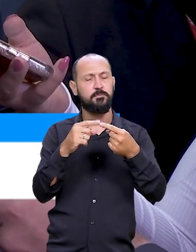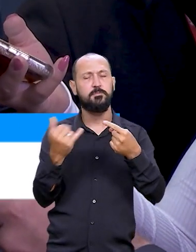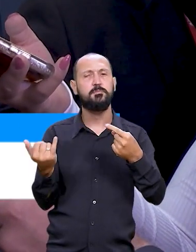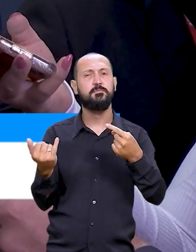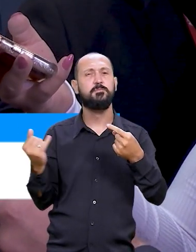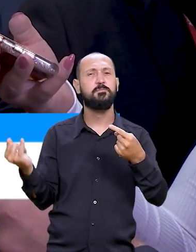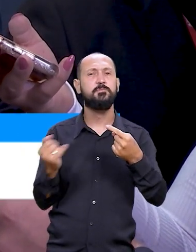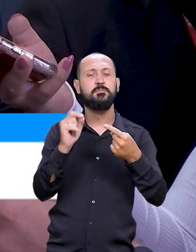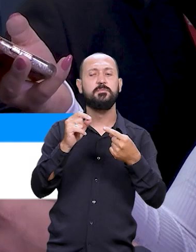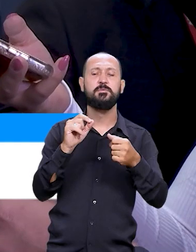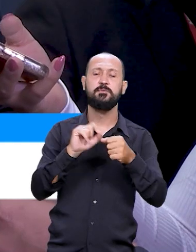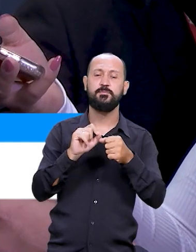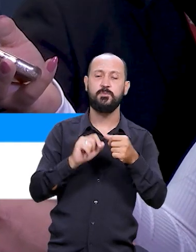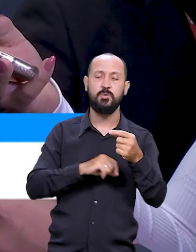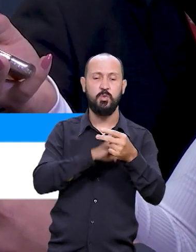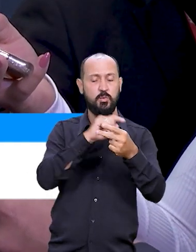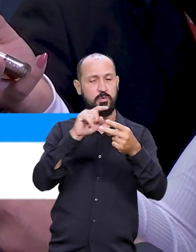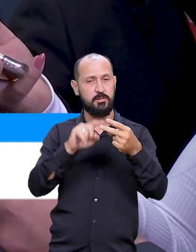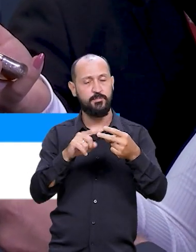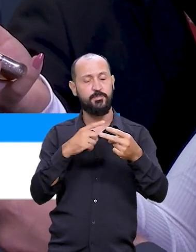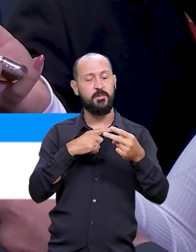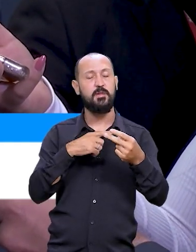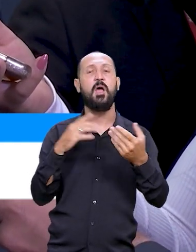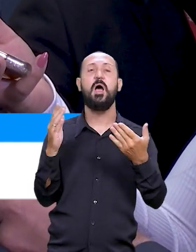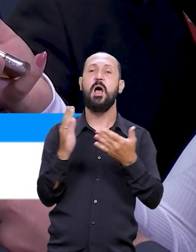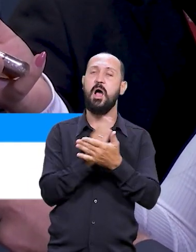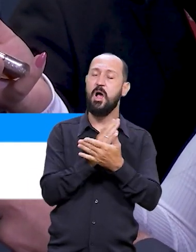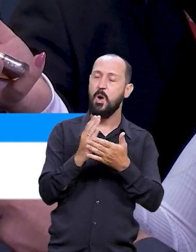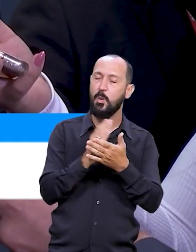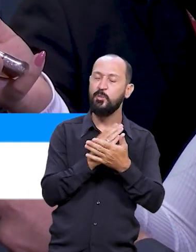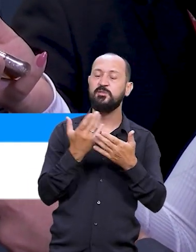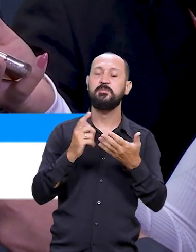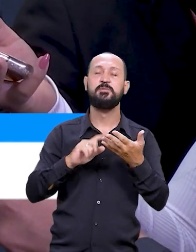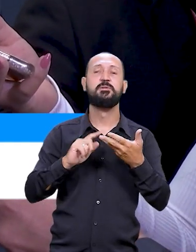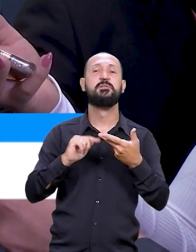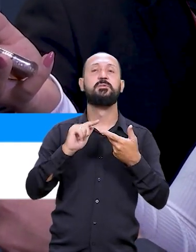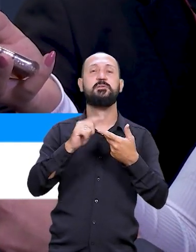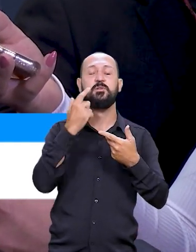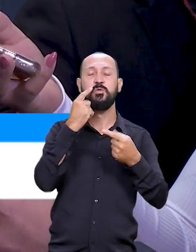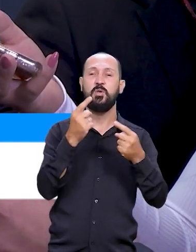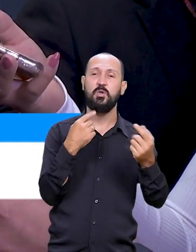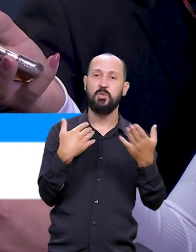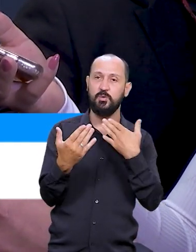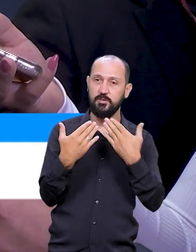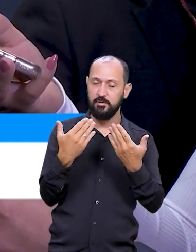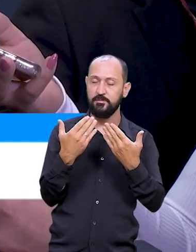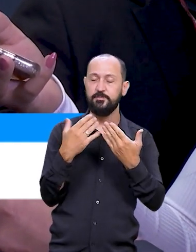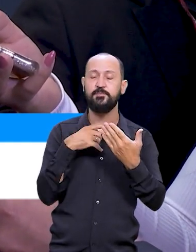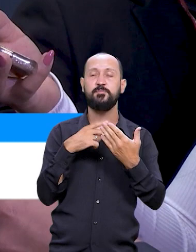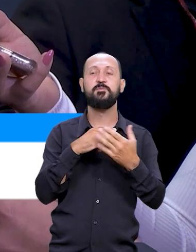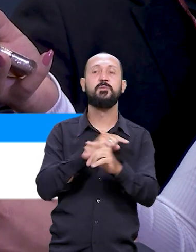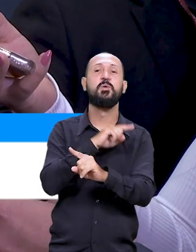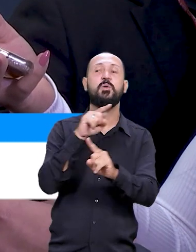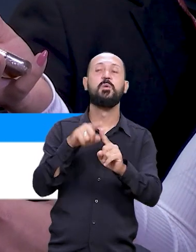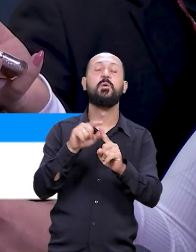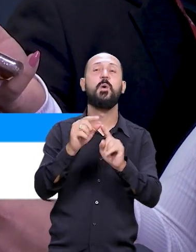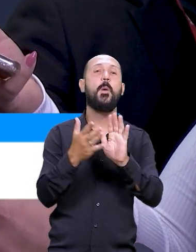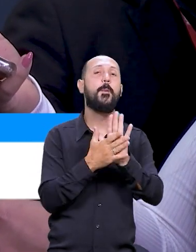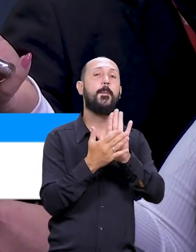é importante, significativo esse ato. Segundo, houveram daí várias